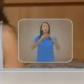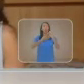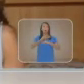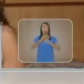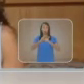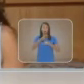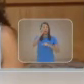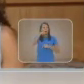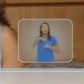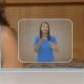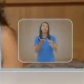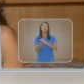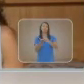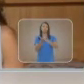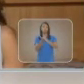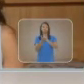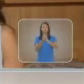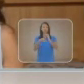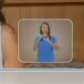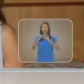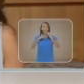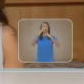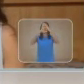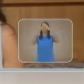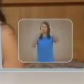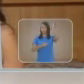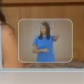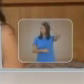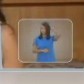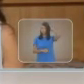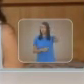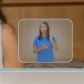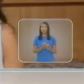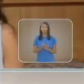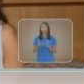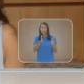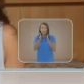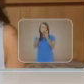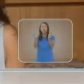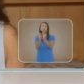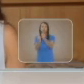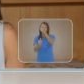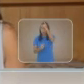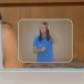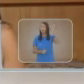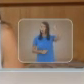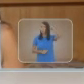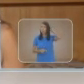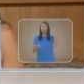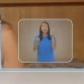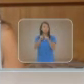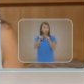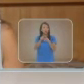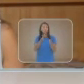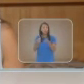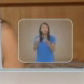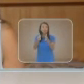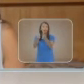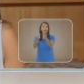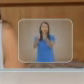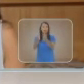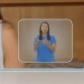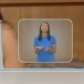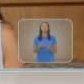A UEPA é estratégica para o desenvolvimento do Pará. Caminha por onde o povo do Pará